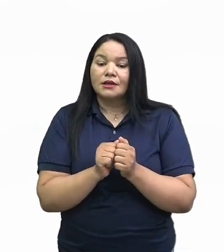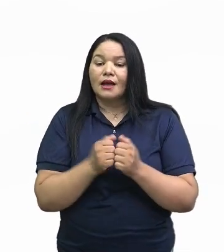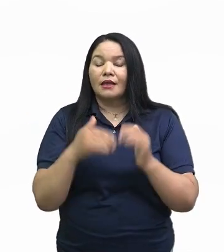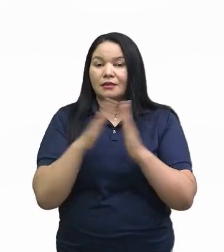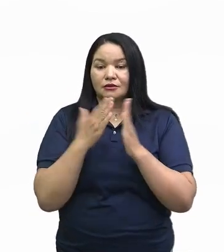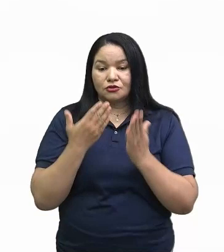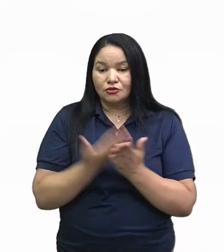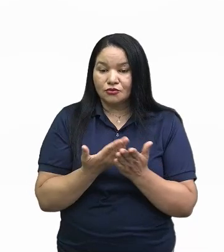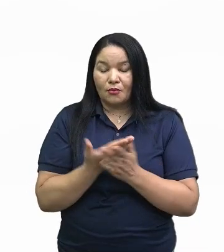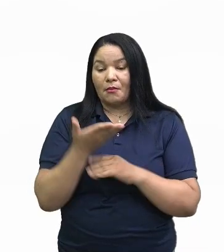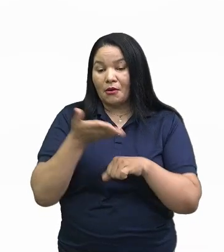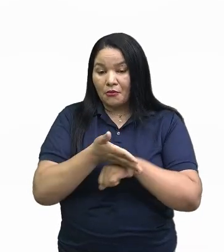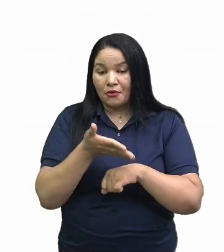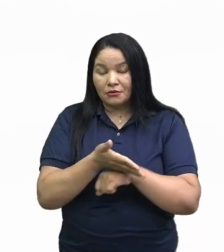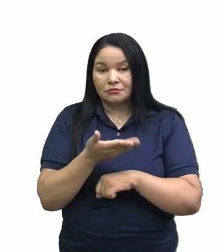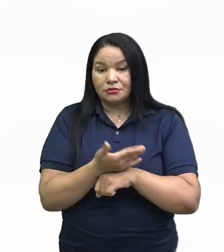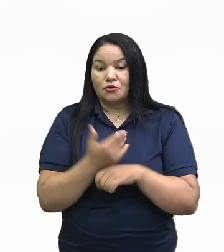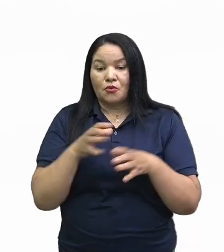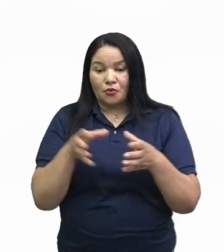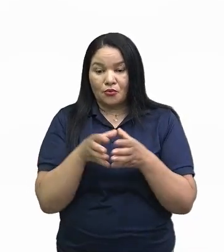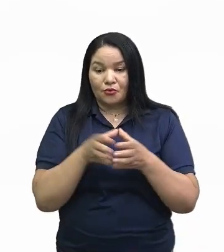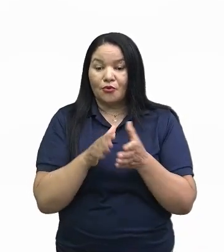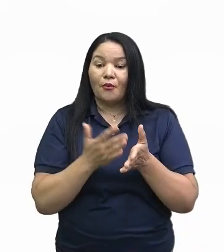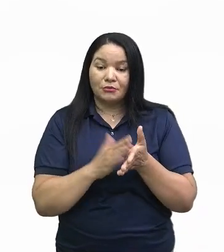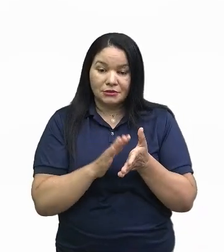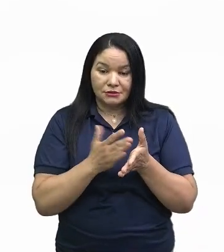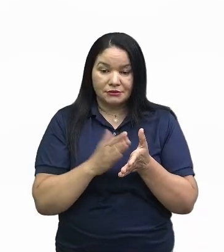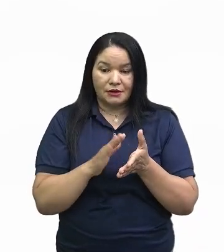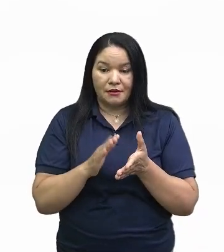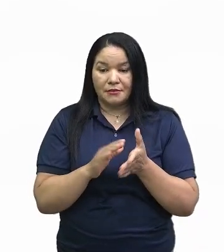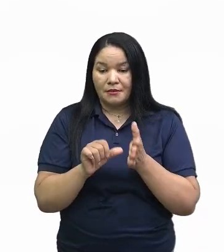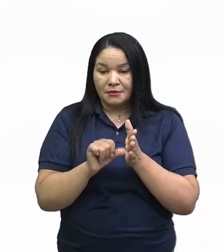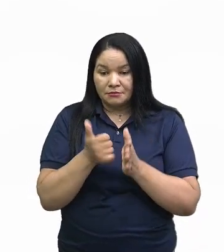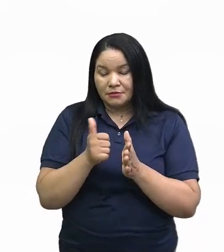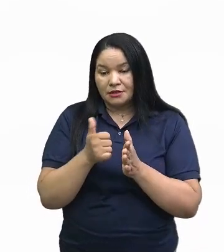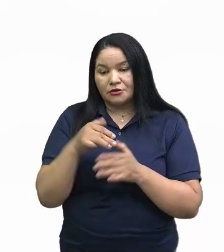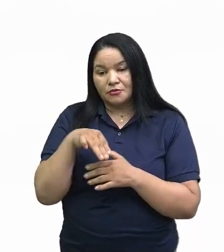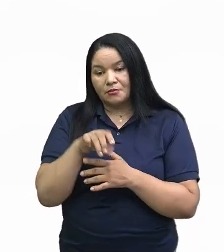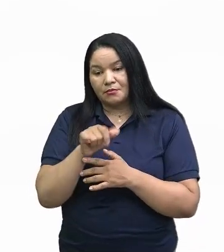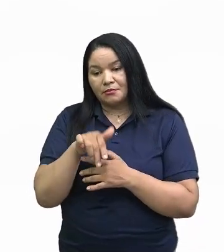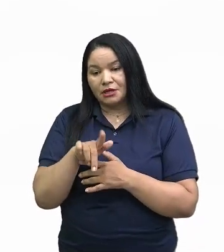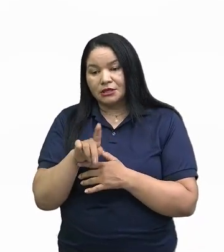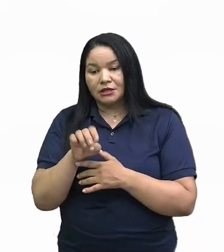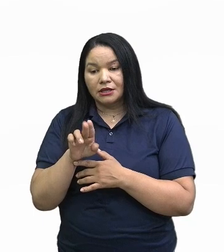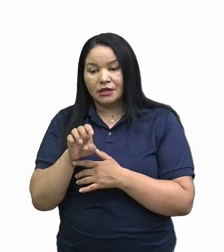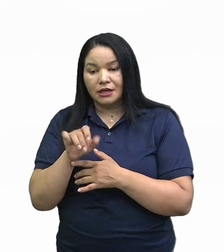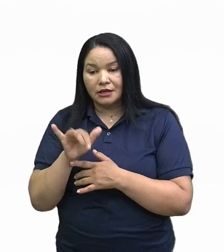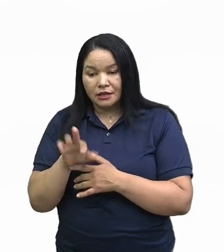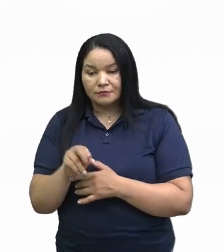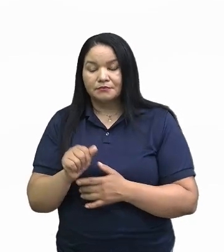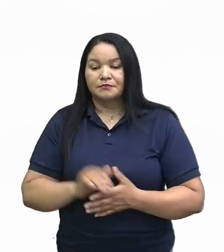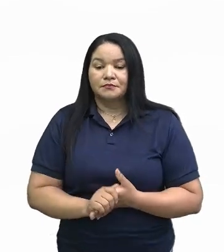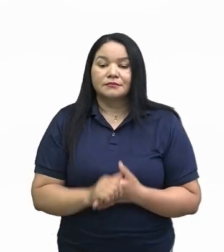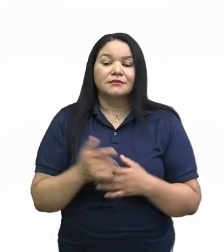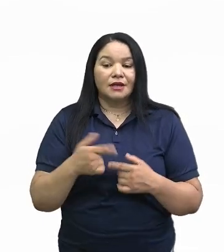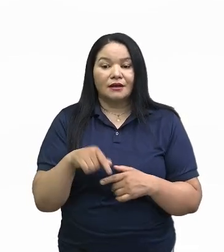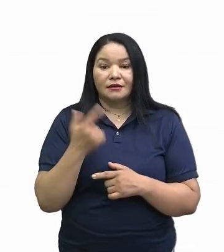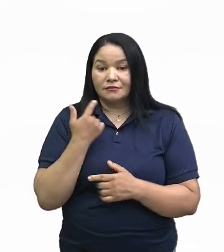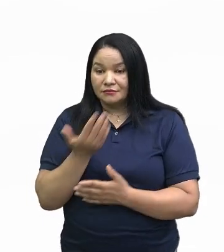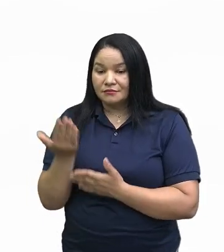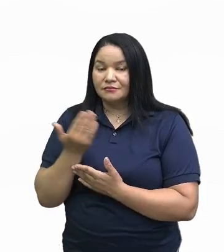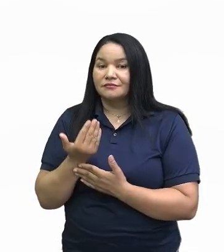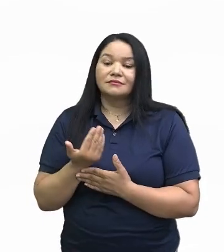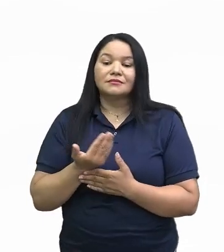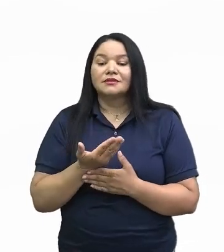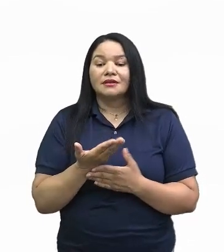para colaborar com a Escola de Samba Estação Primeira de Mangueira. Então, esse trabalho que vocês estão vendo é baseado